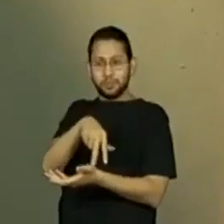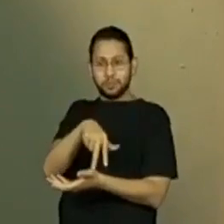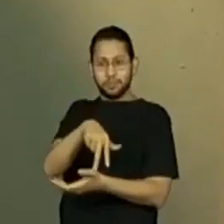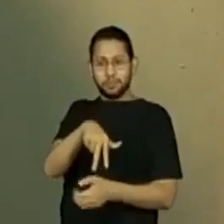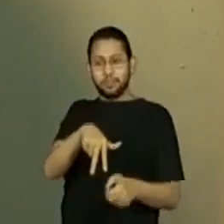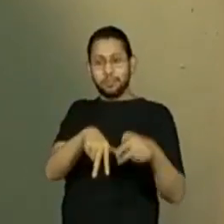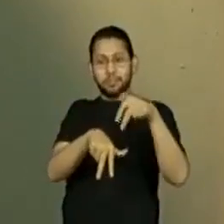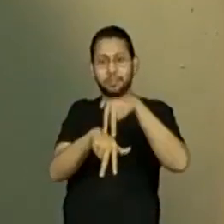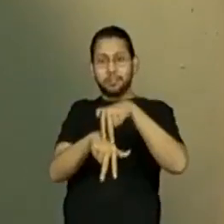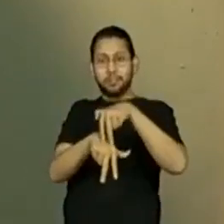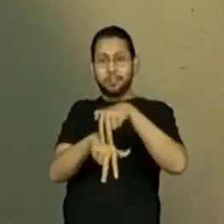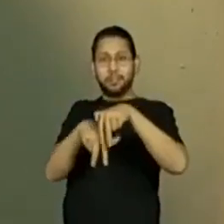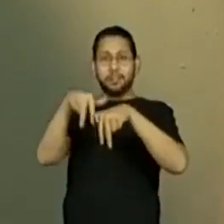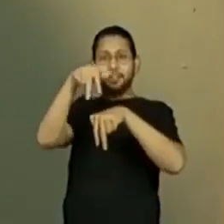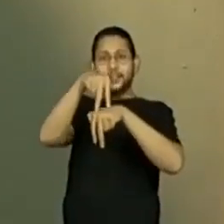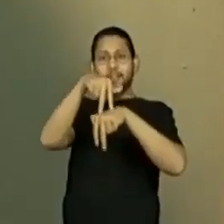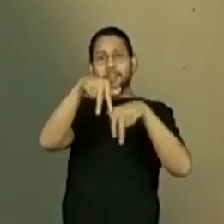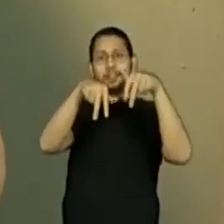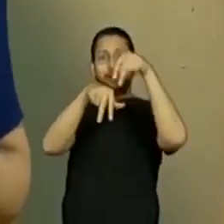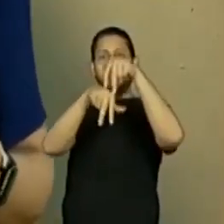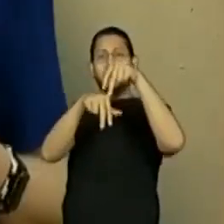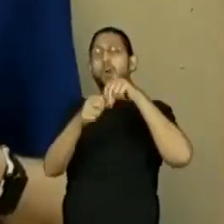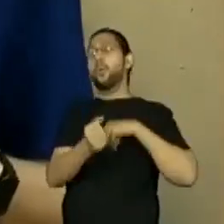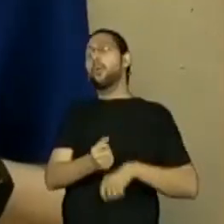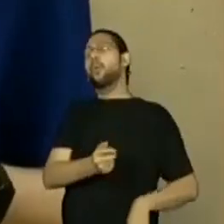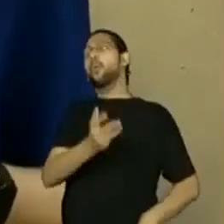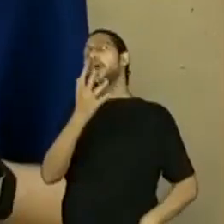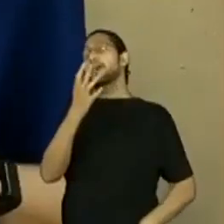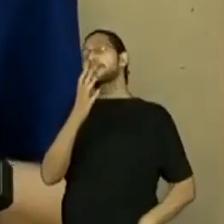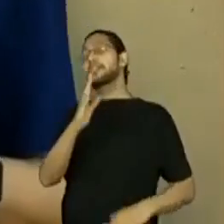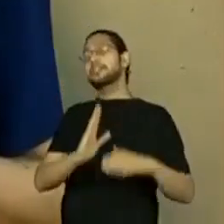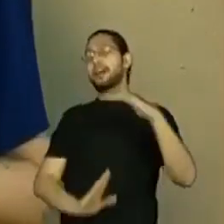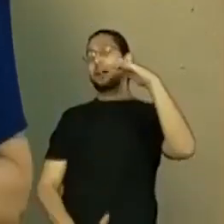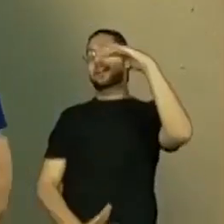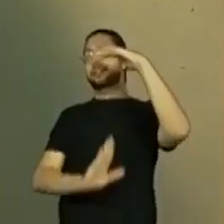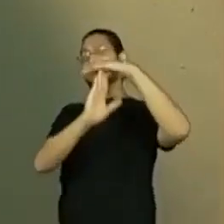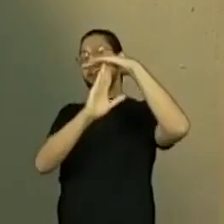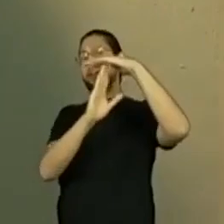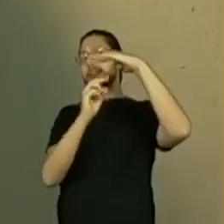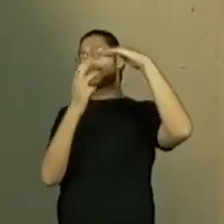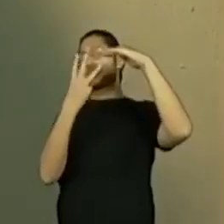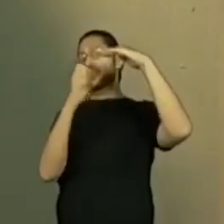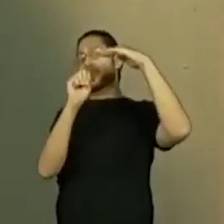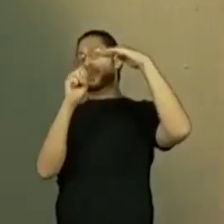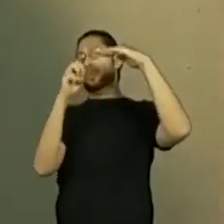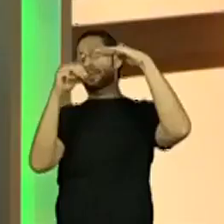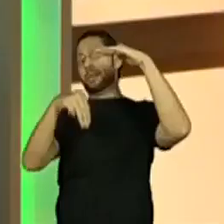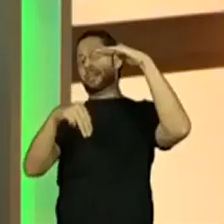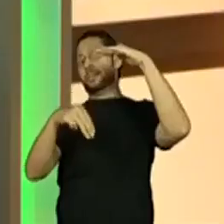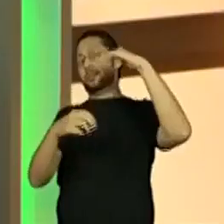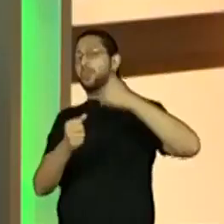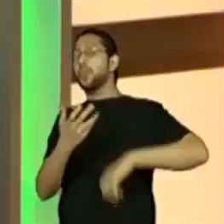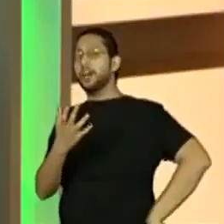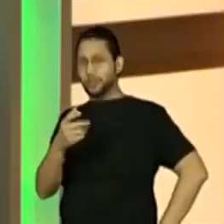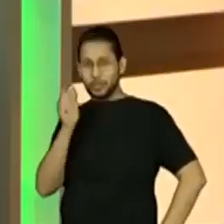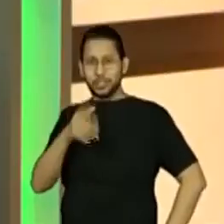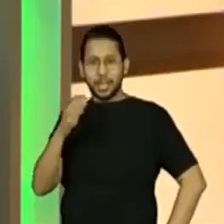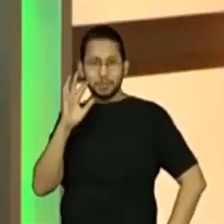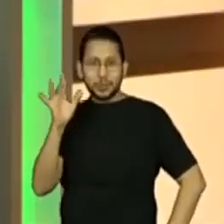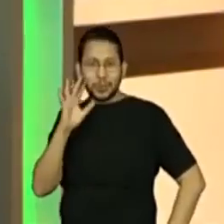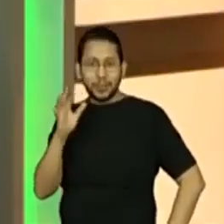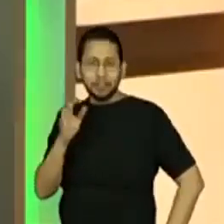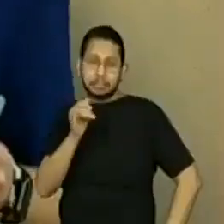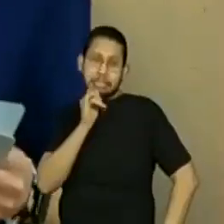para a gente chegar a 38 metros, a altura do Cristo Redentor. Você já fez essa brincadeira? Você já imaginou isso? Eu já,